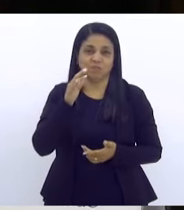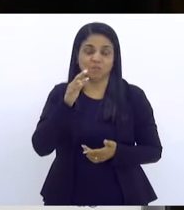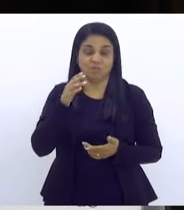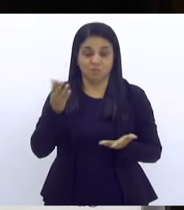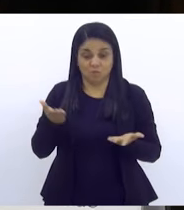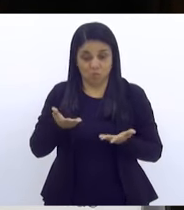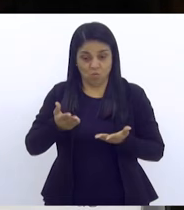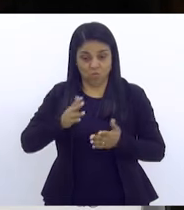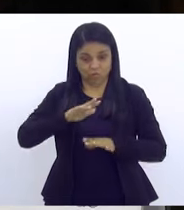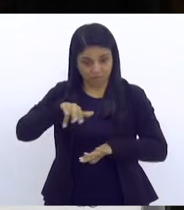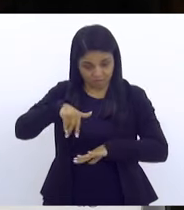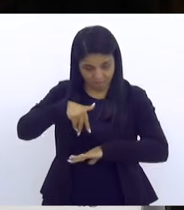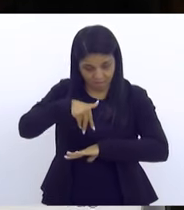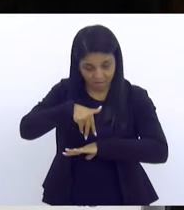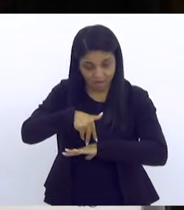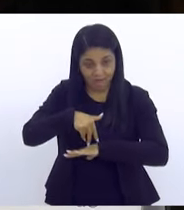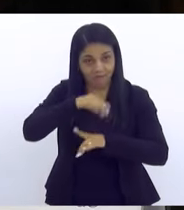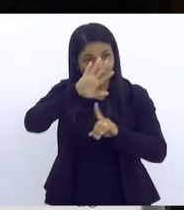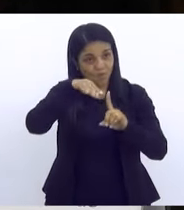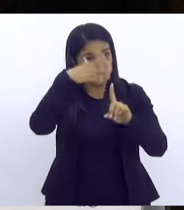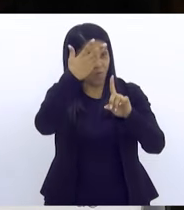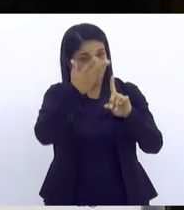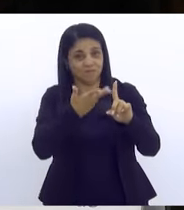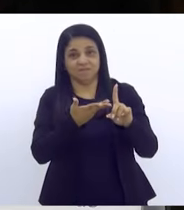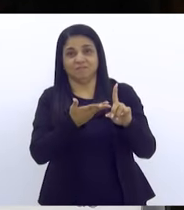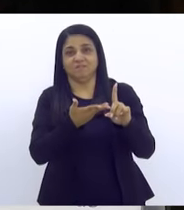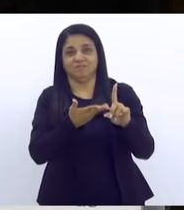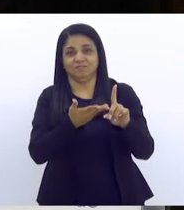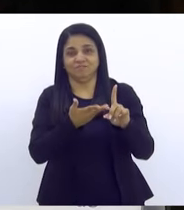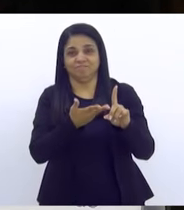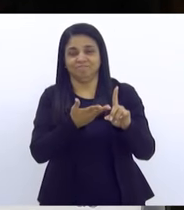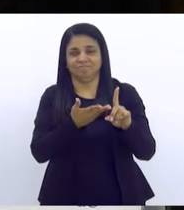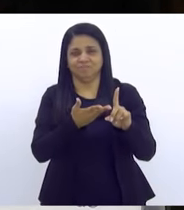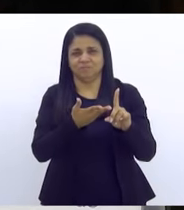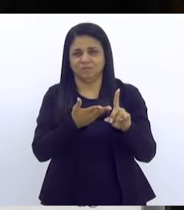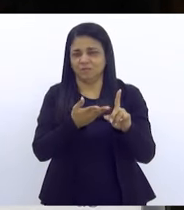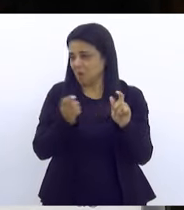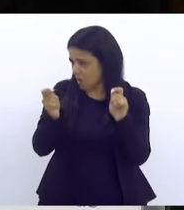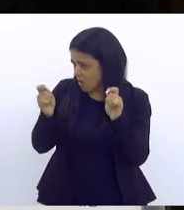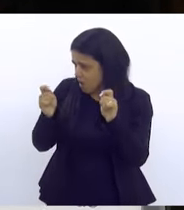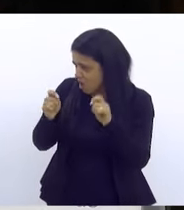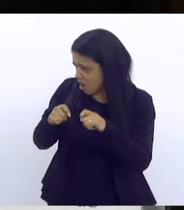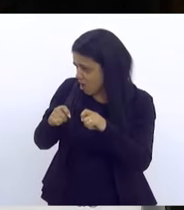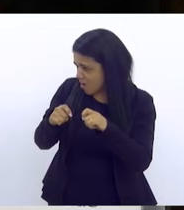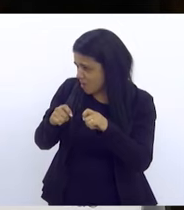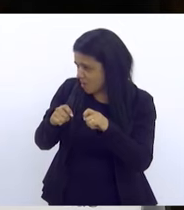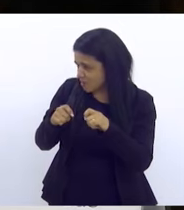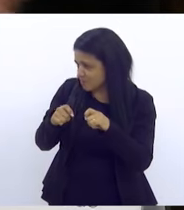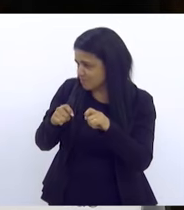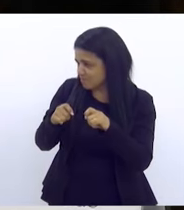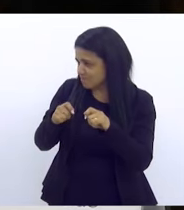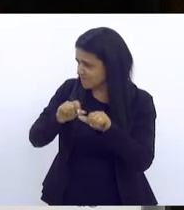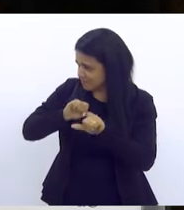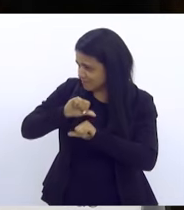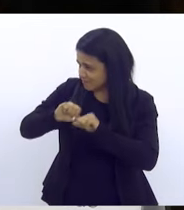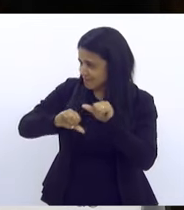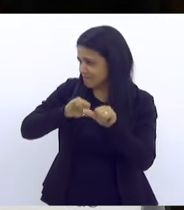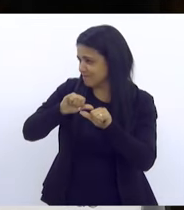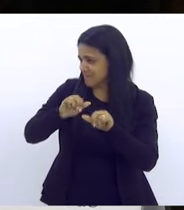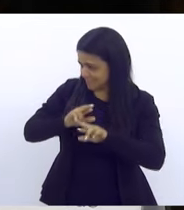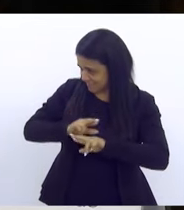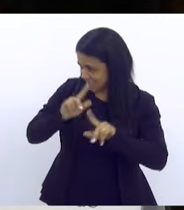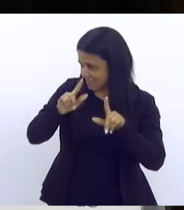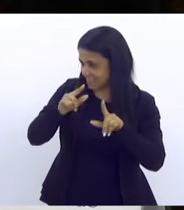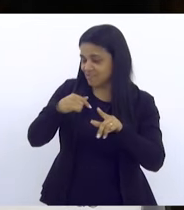aqui homenageando, e até eu posso quebrar um pouquinho o protocolo? Eu queria fazer uma oração por todas